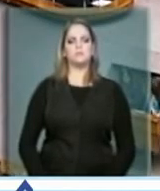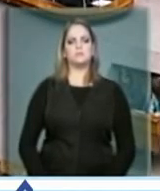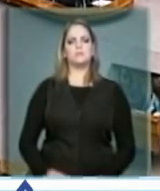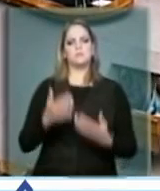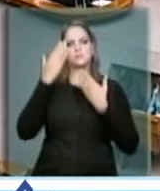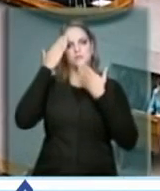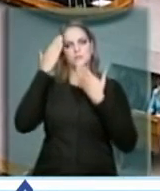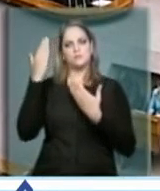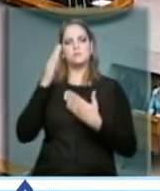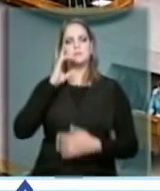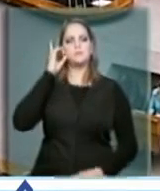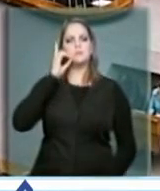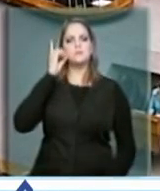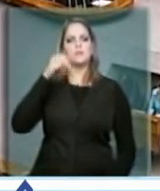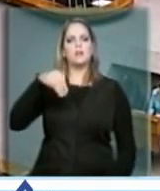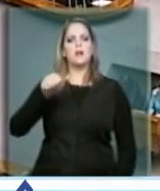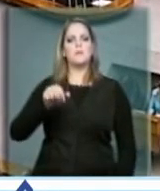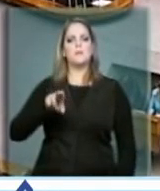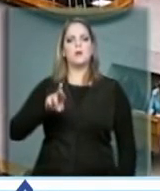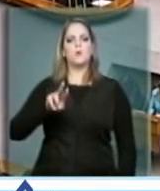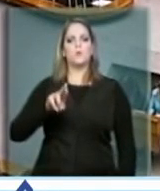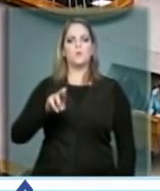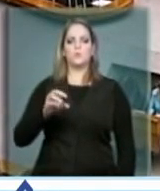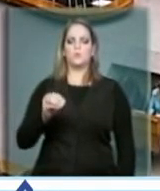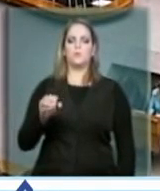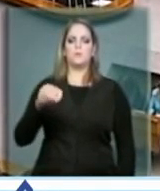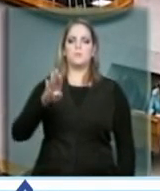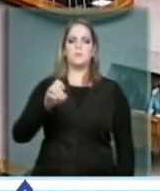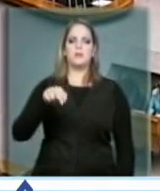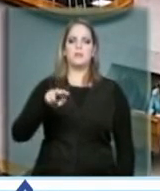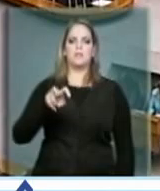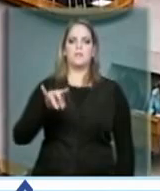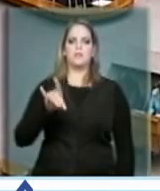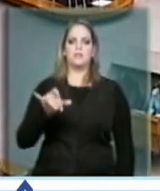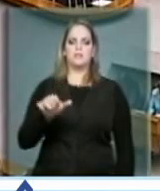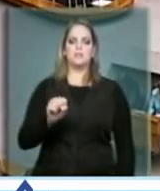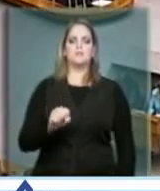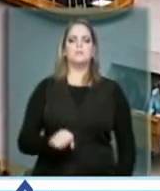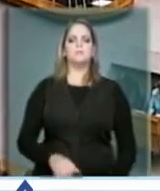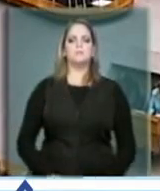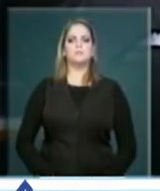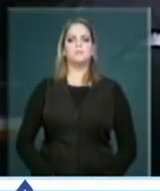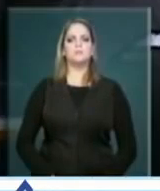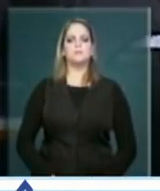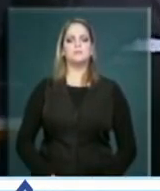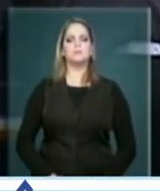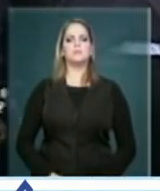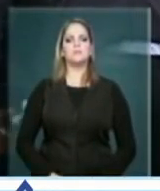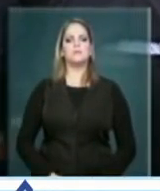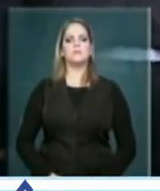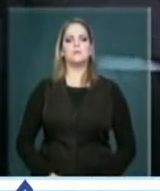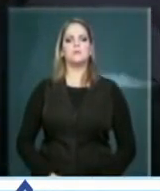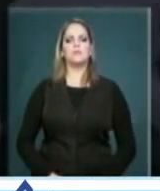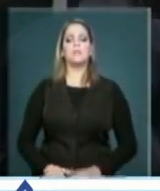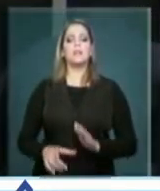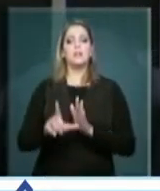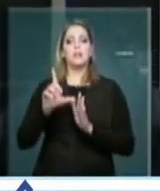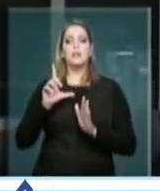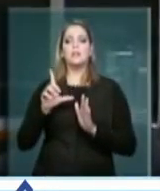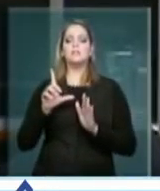Obrigado, deputado Mauro Benevides. Gostaria, antes de chamar o próximo orador, registrar